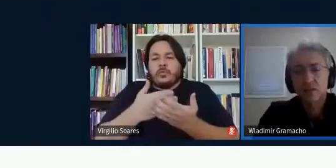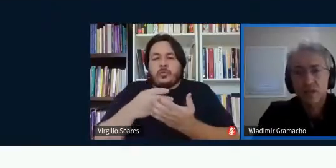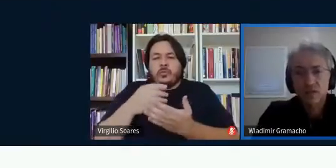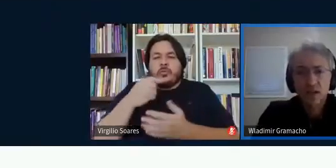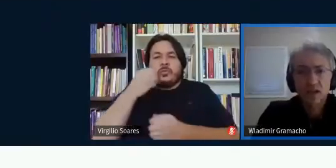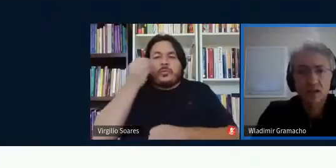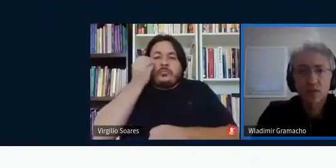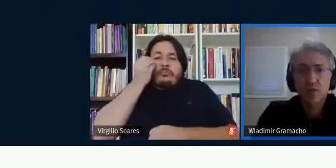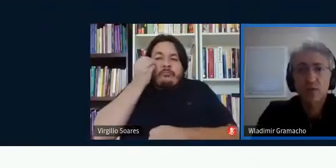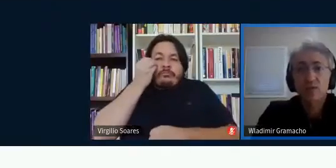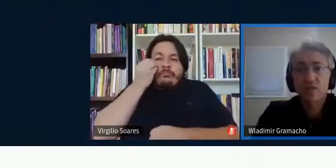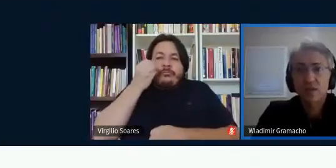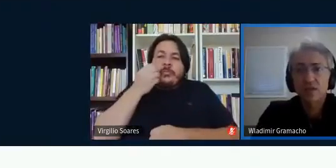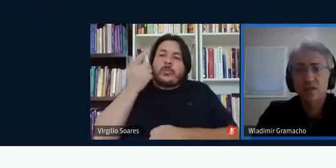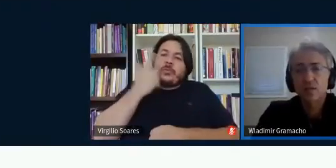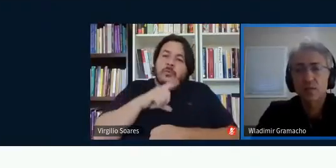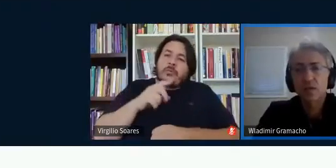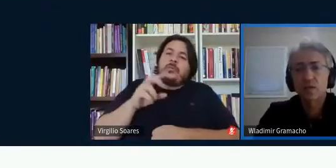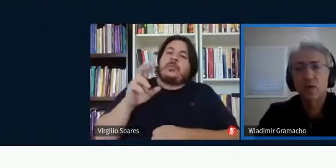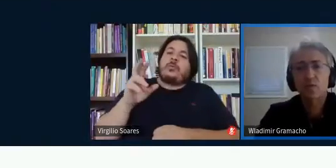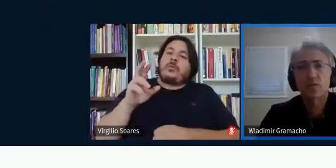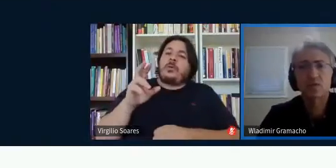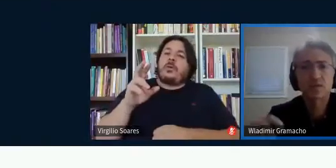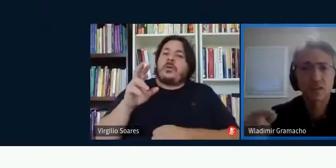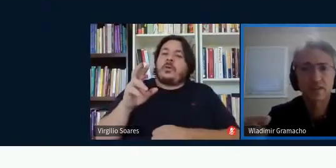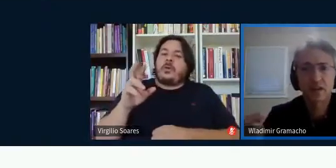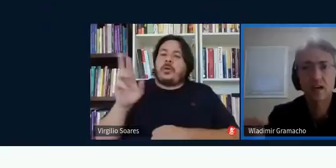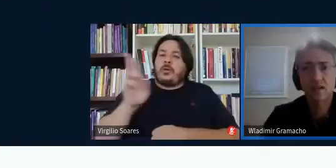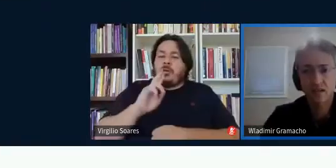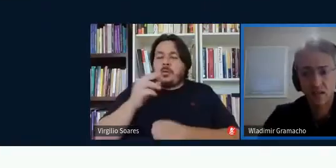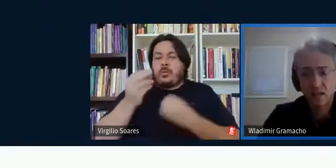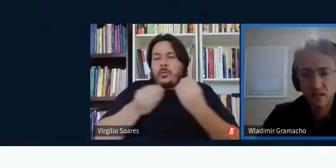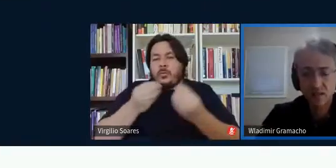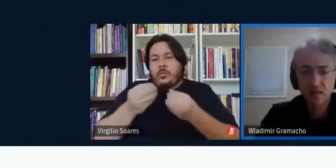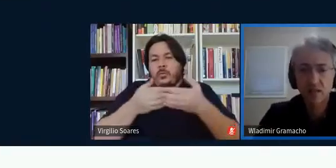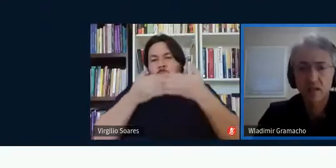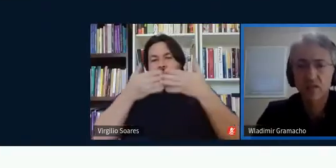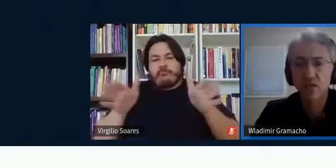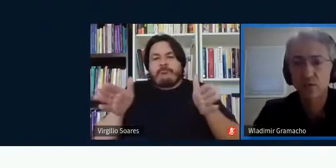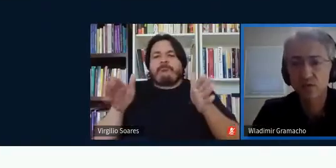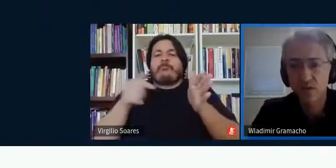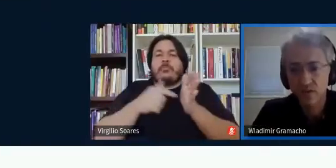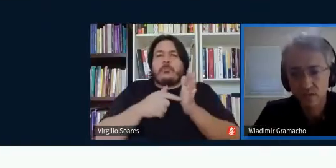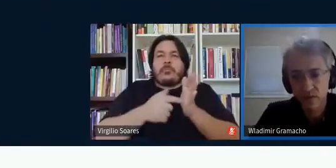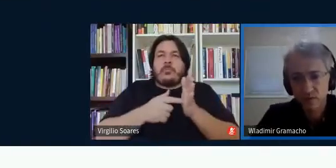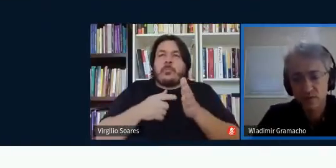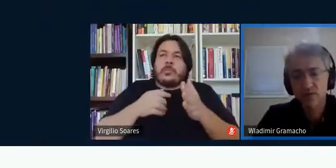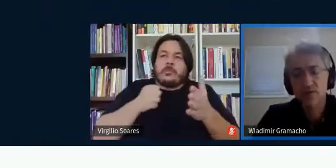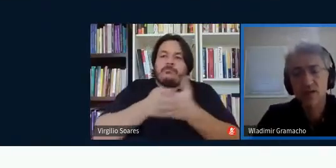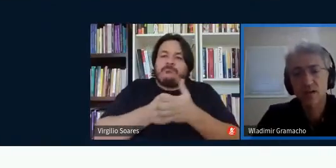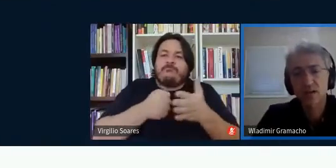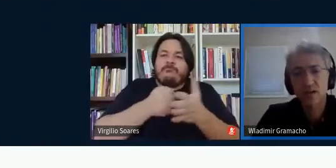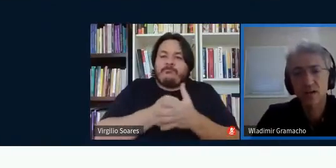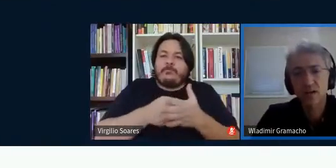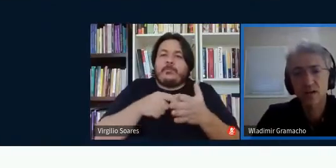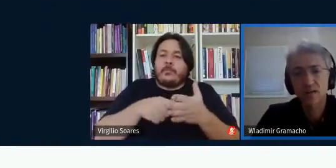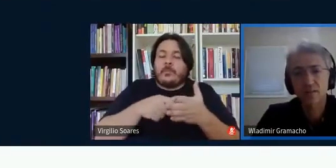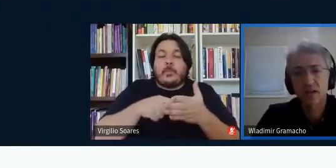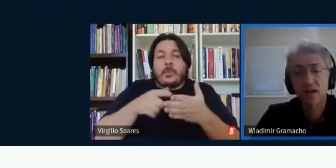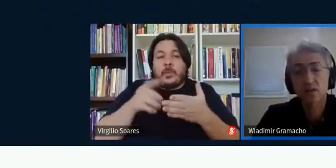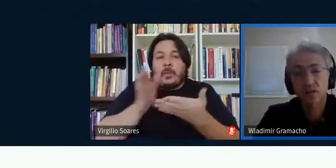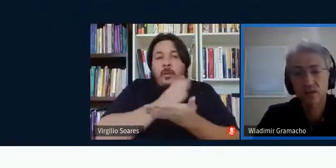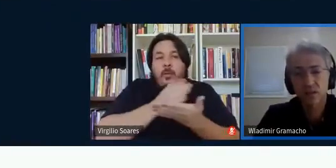possa nos ajudar a dar alguma dica sobre como destravar resistências de alguns indivíduos